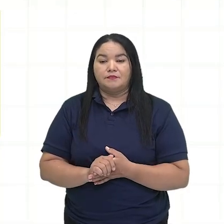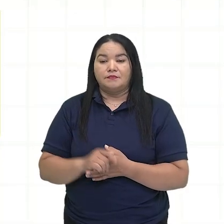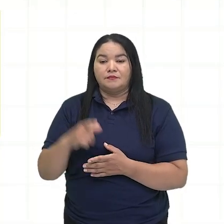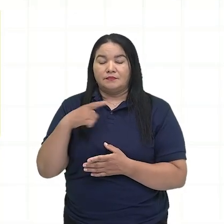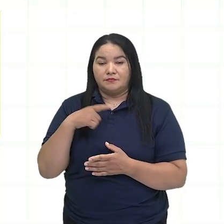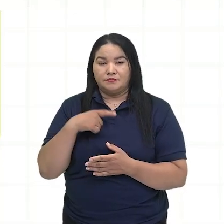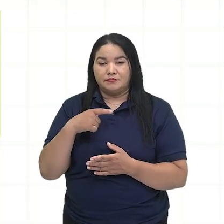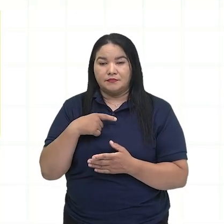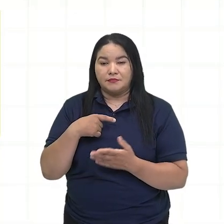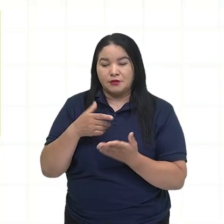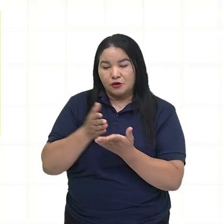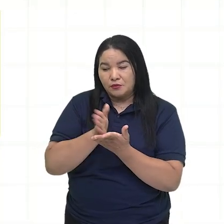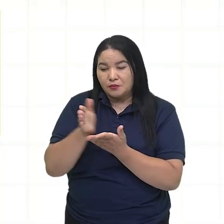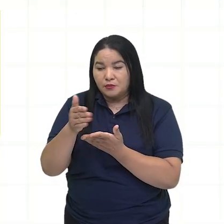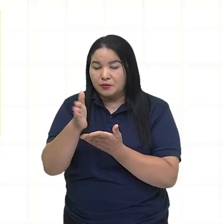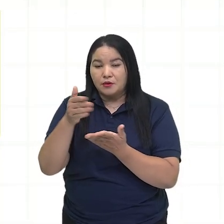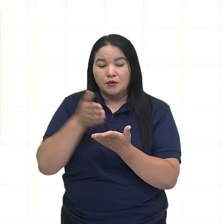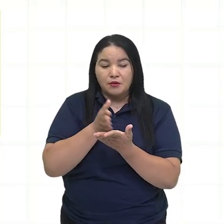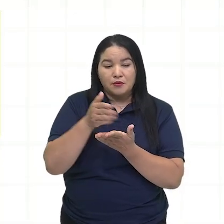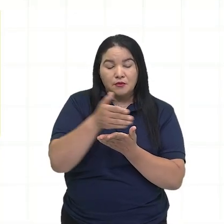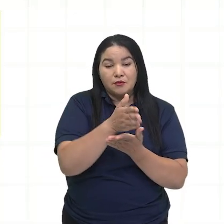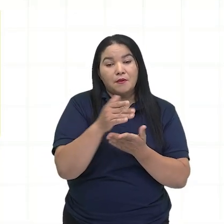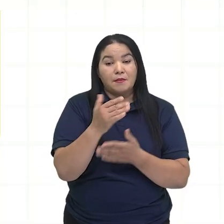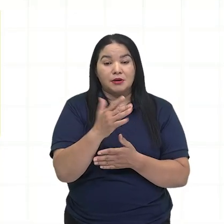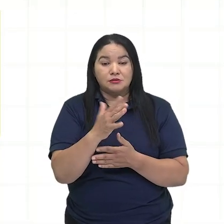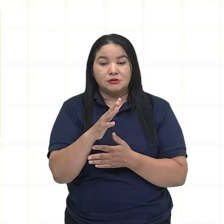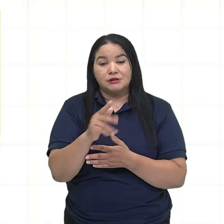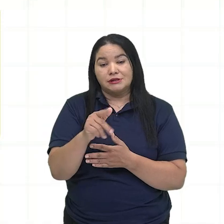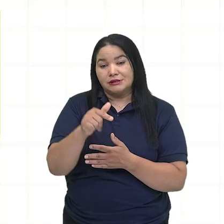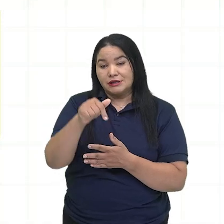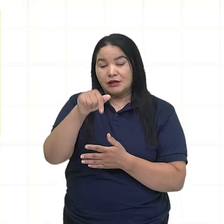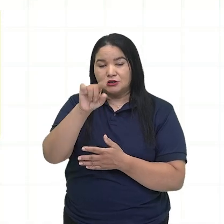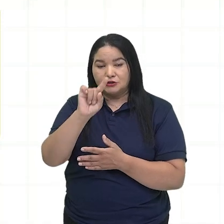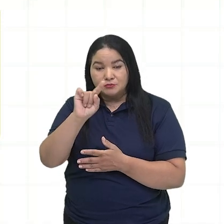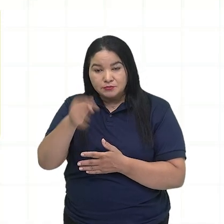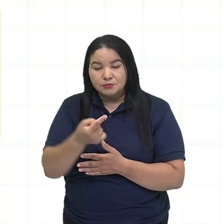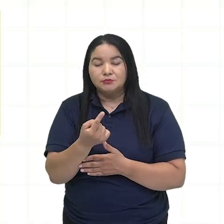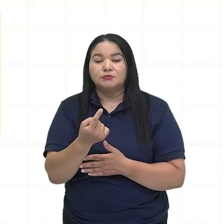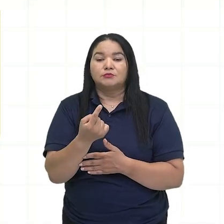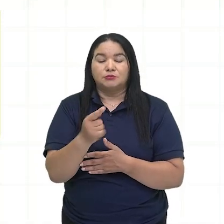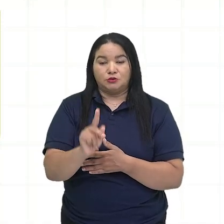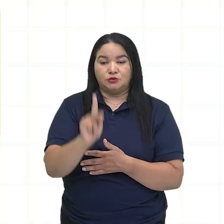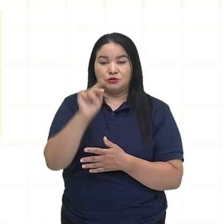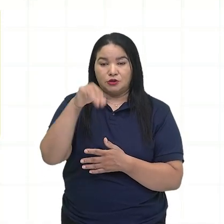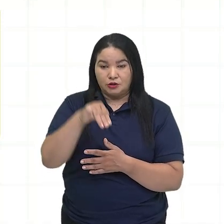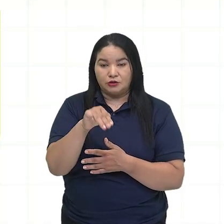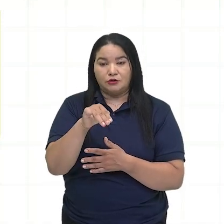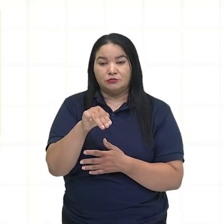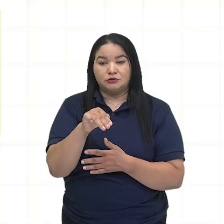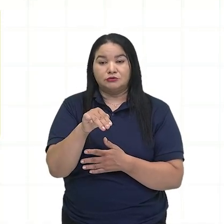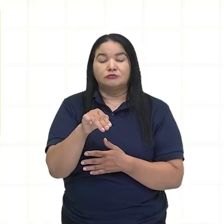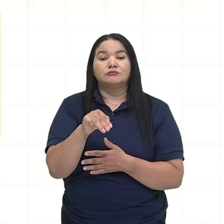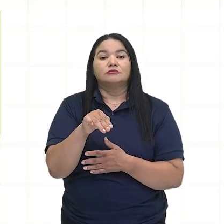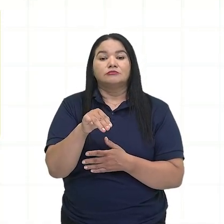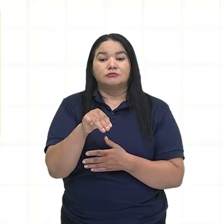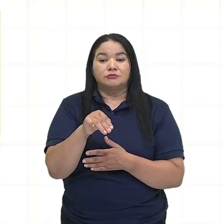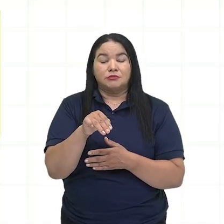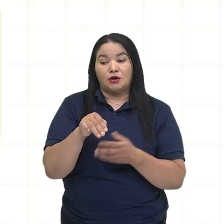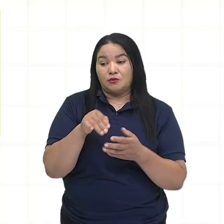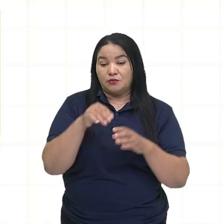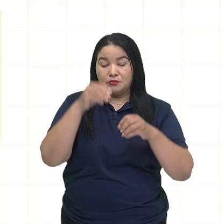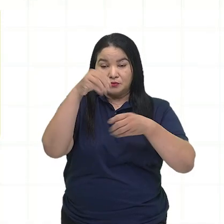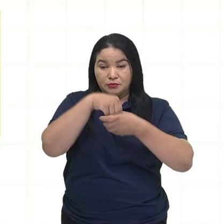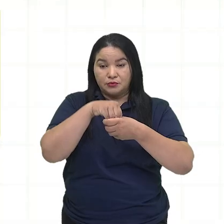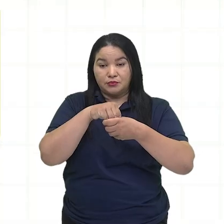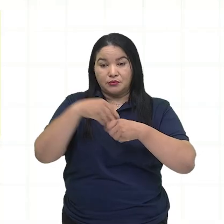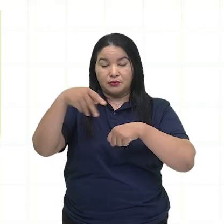ela chega a quase 7.000 quilômetros, e aí, aquilo que eu disse, cabendo aqui dentro, ó,